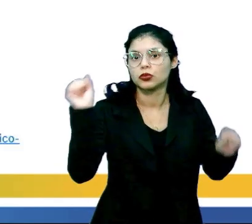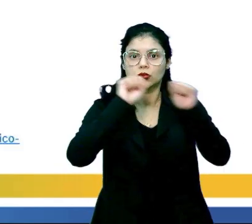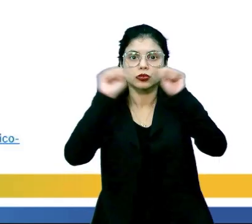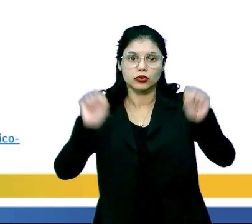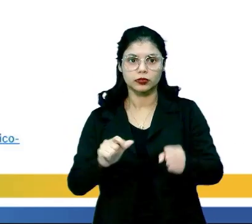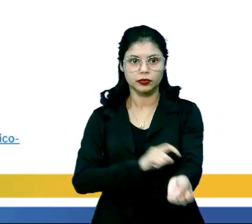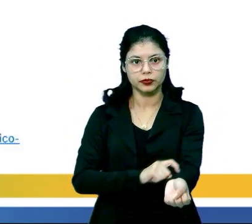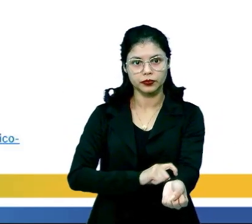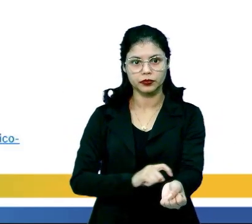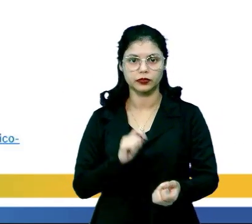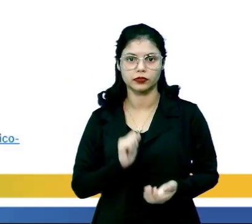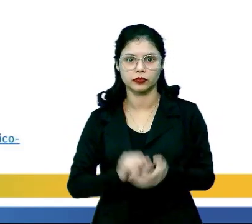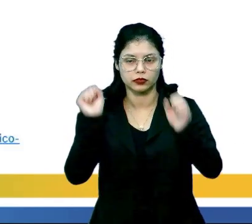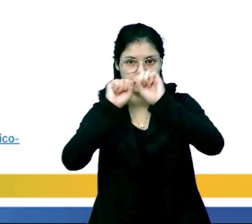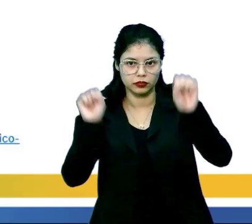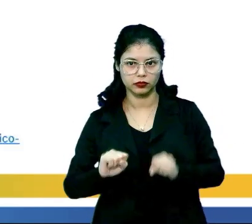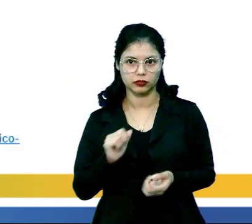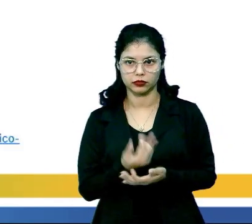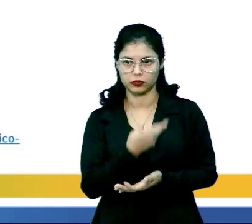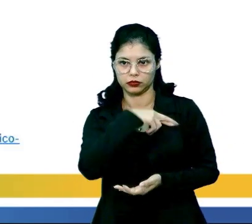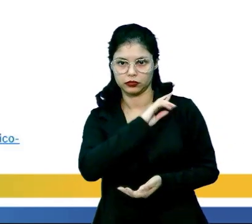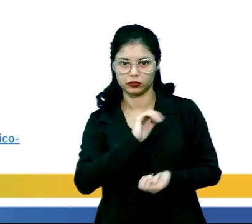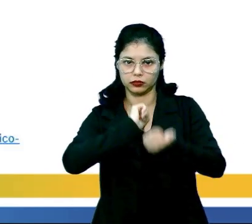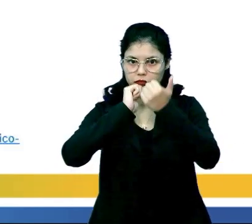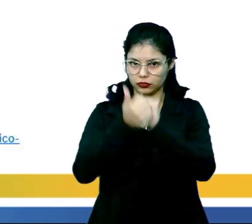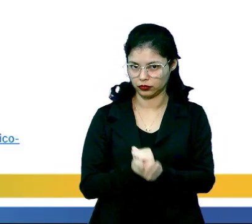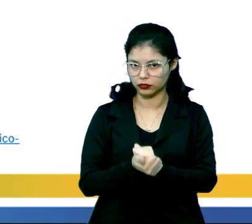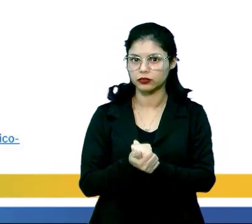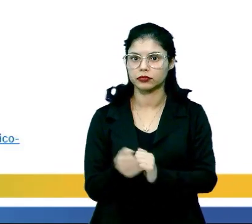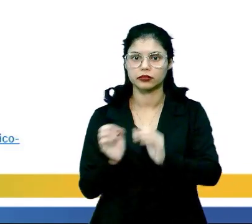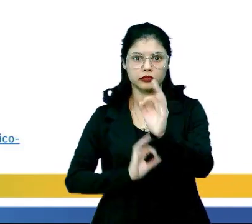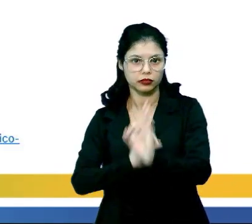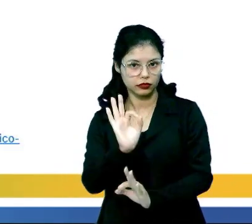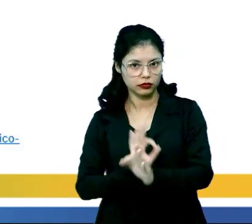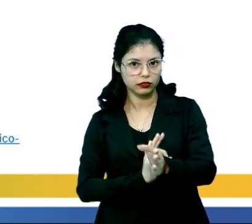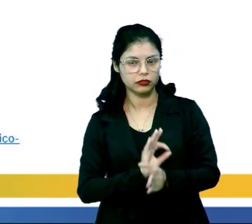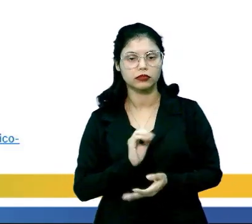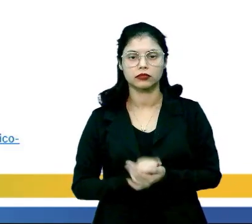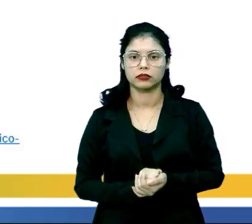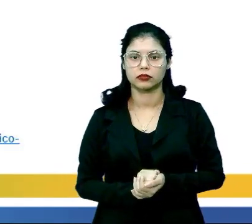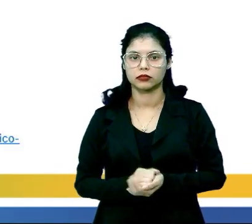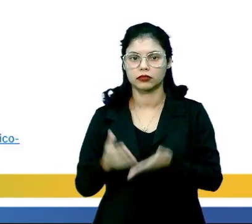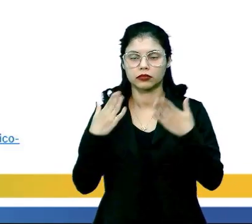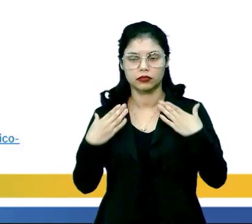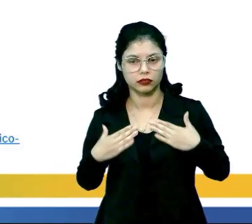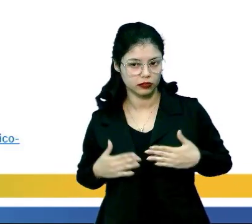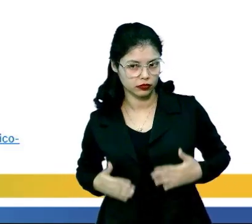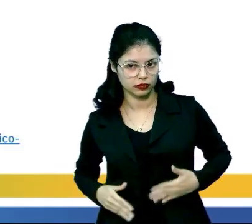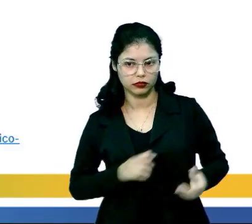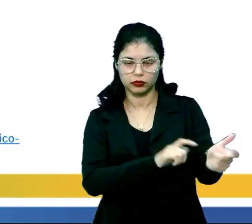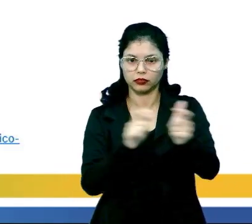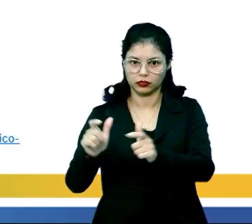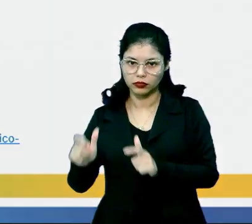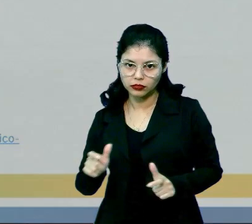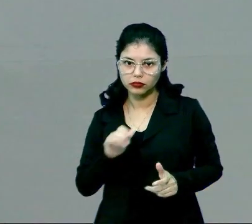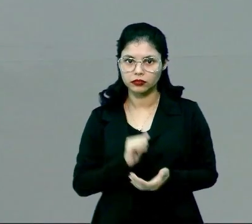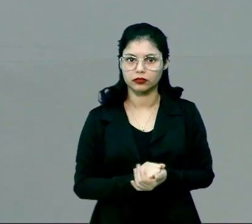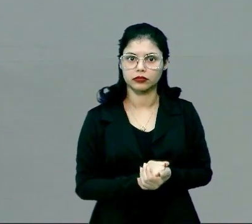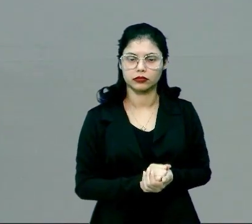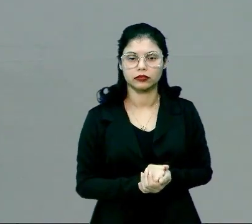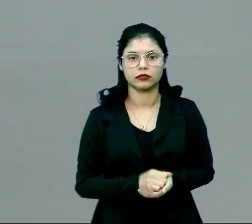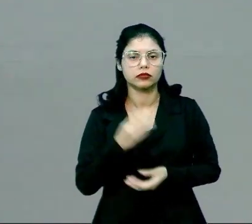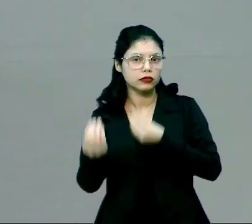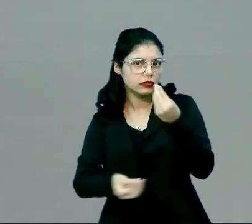o sistema nervoso? O sistema nervoso, ele é responsável pela adaptação do organismo ao